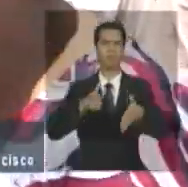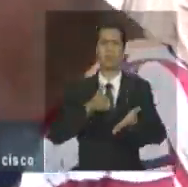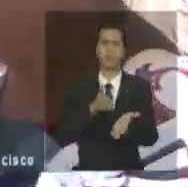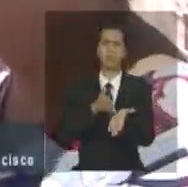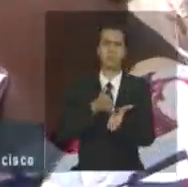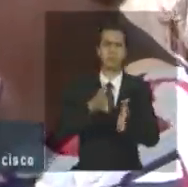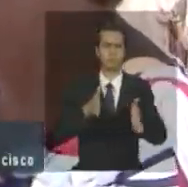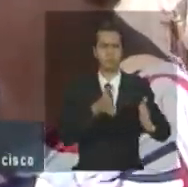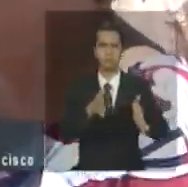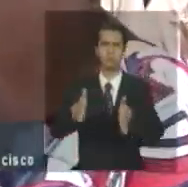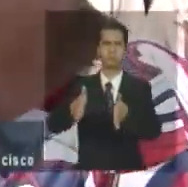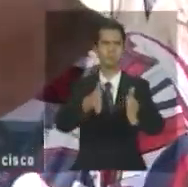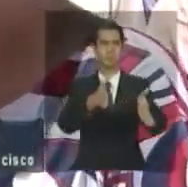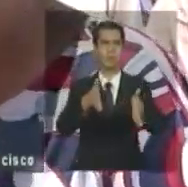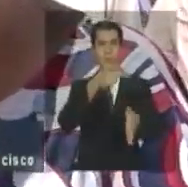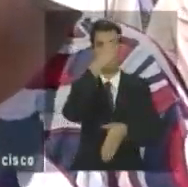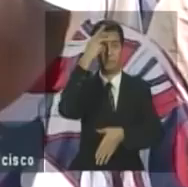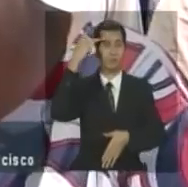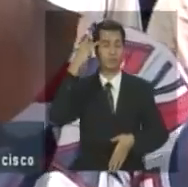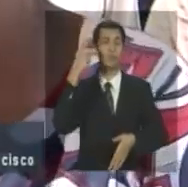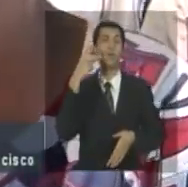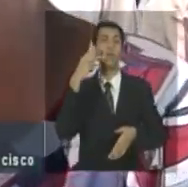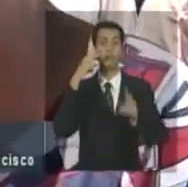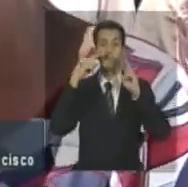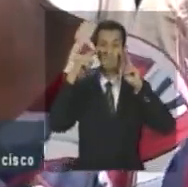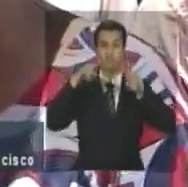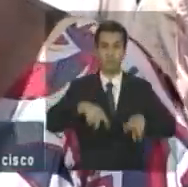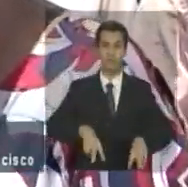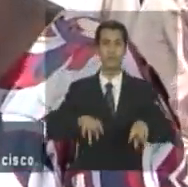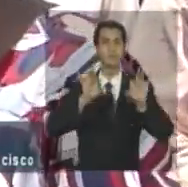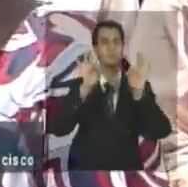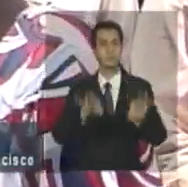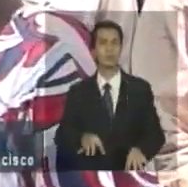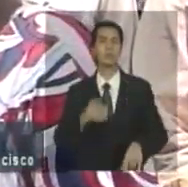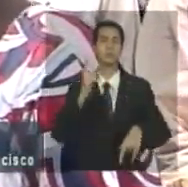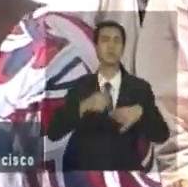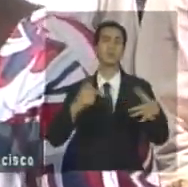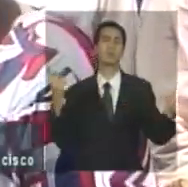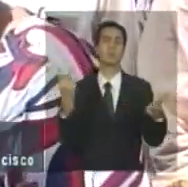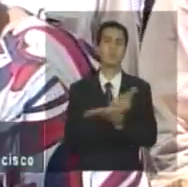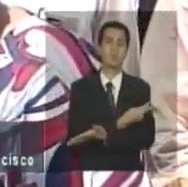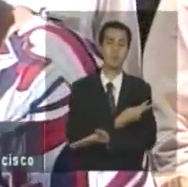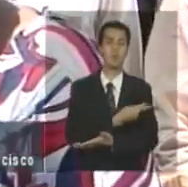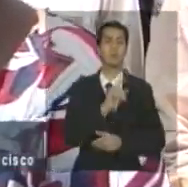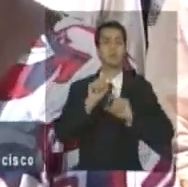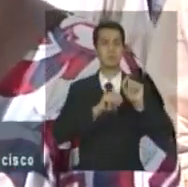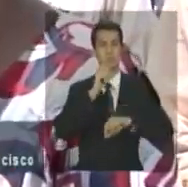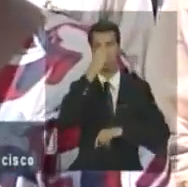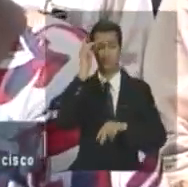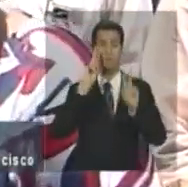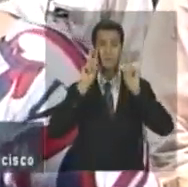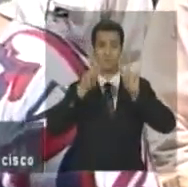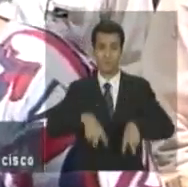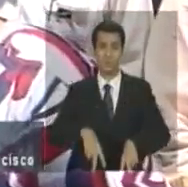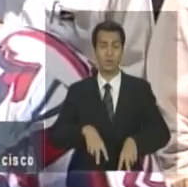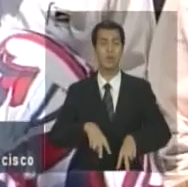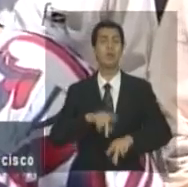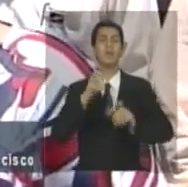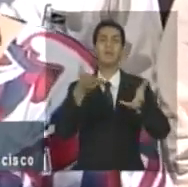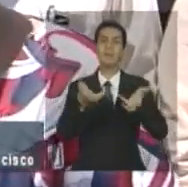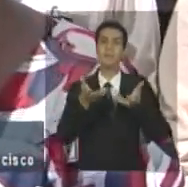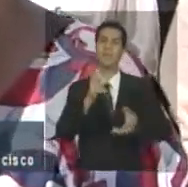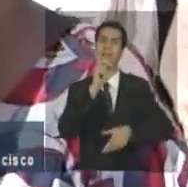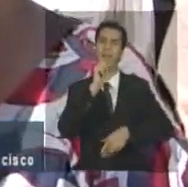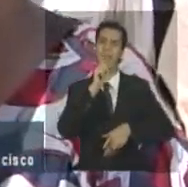Porque senão essa obra ela fica difícil para as pessoas perceber qual o benefício. O benefício é esse. É levar água